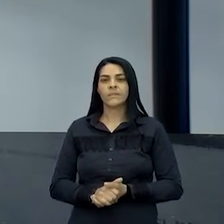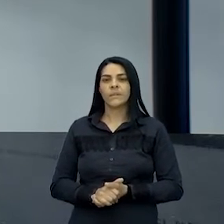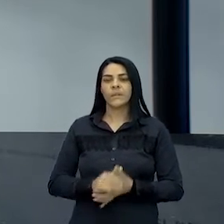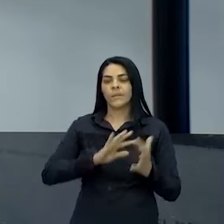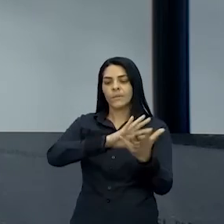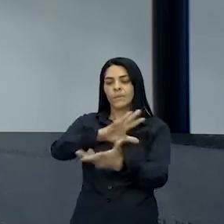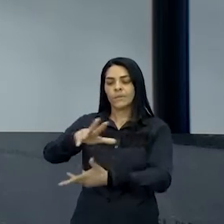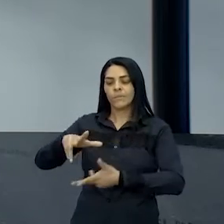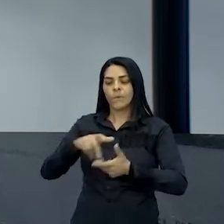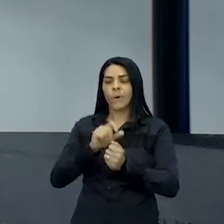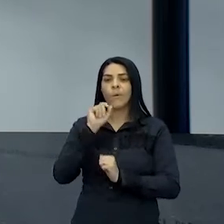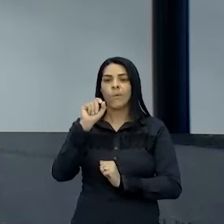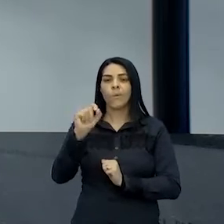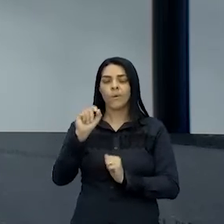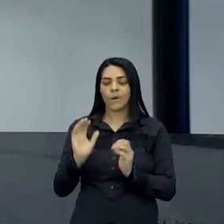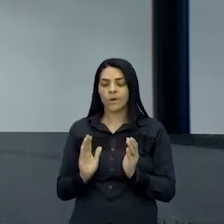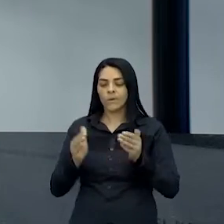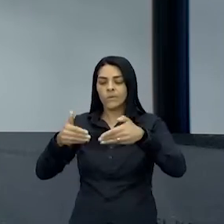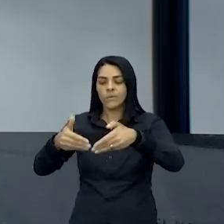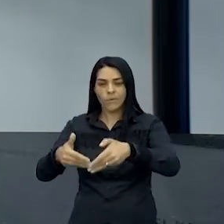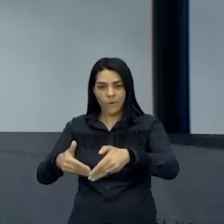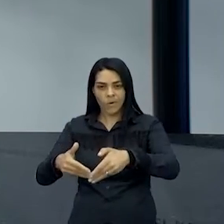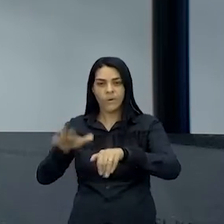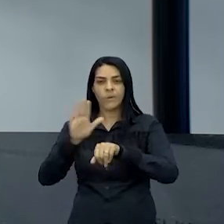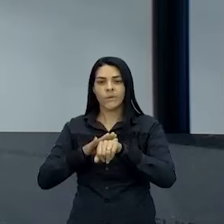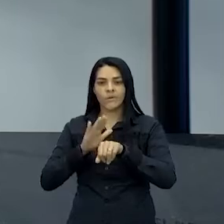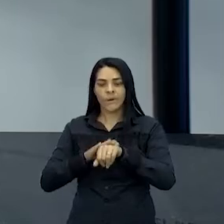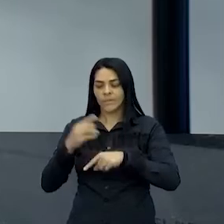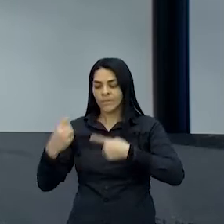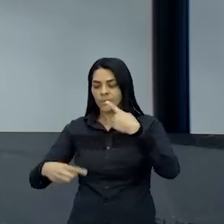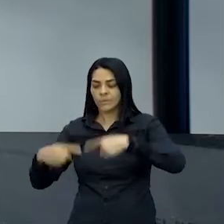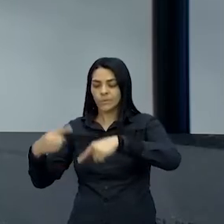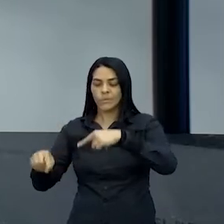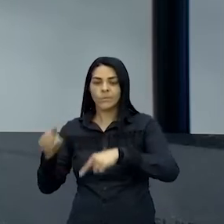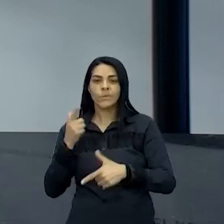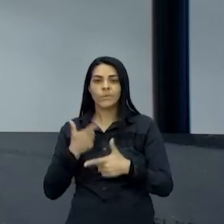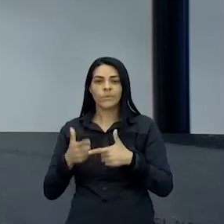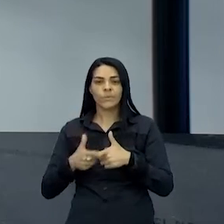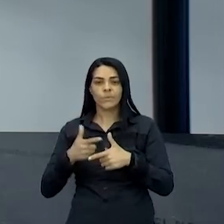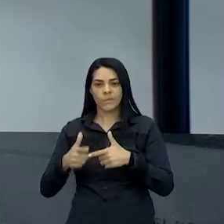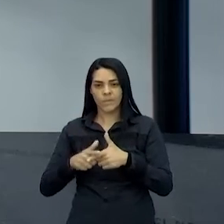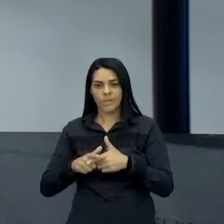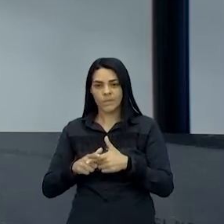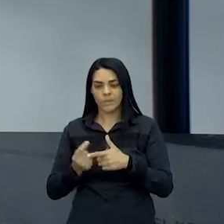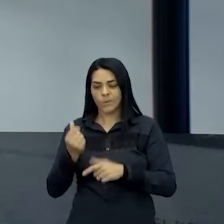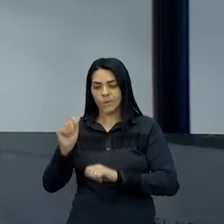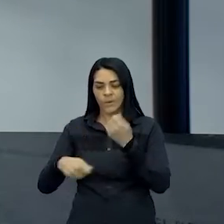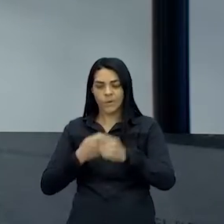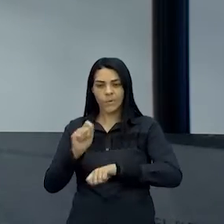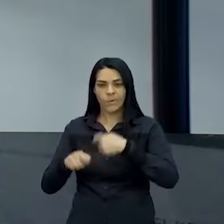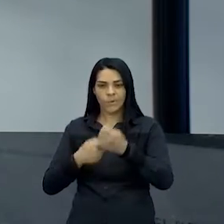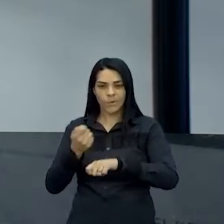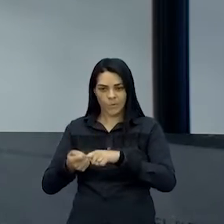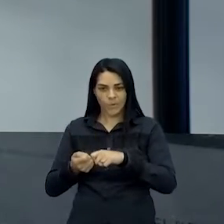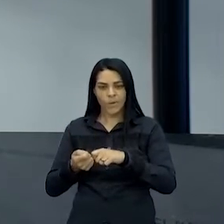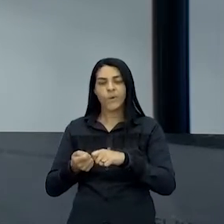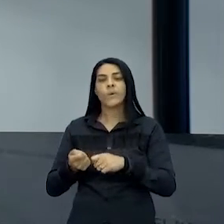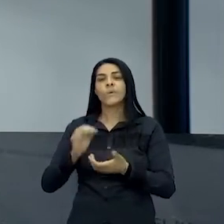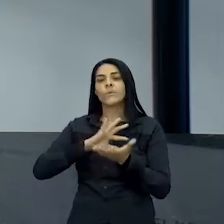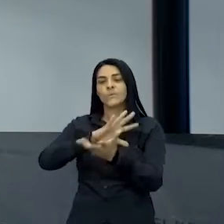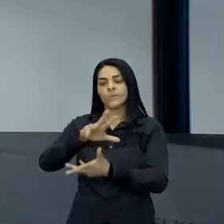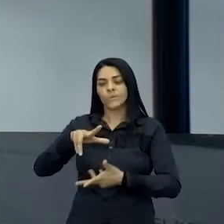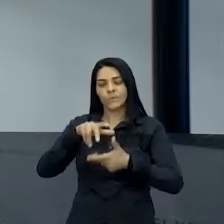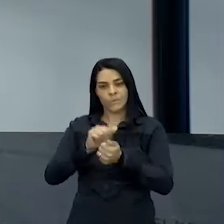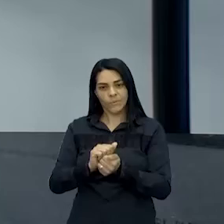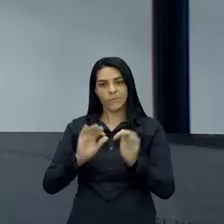Mundial. O que esse fórum faz? Ele discute os problemas econômicos do mundo. Então, os presidentes